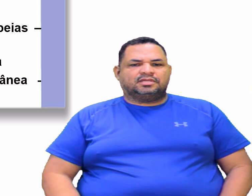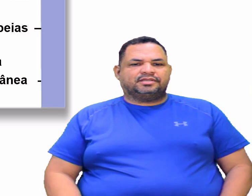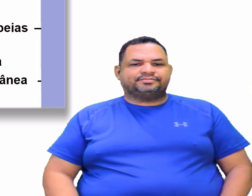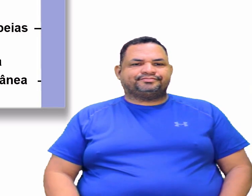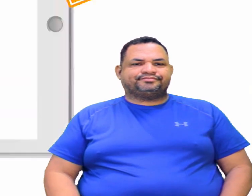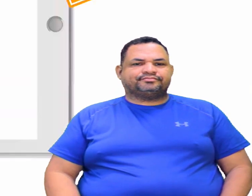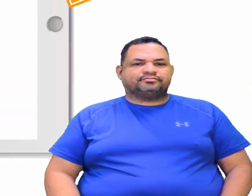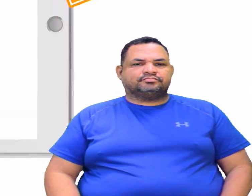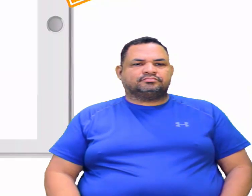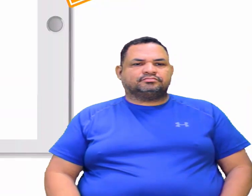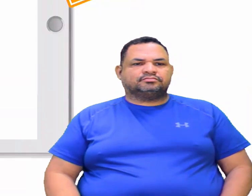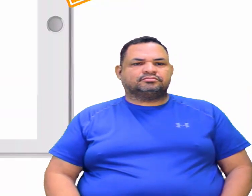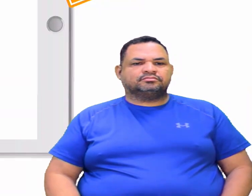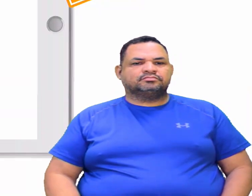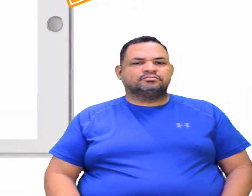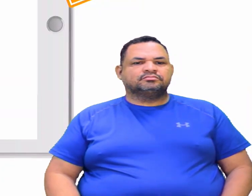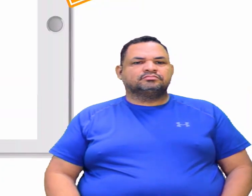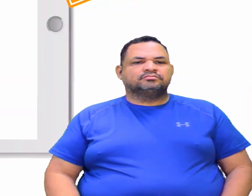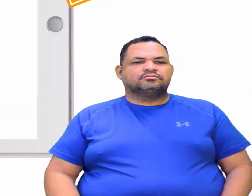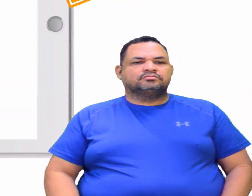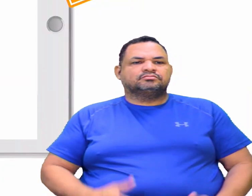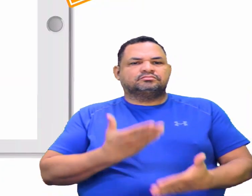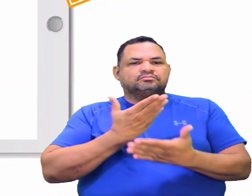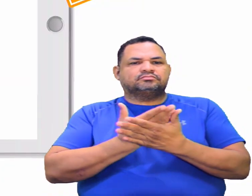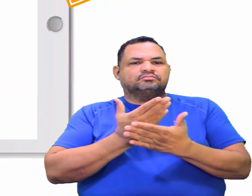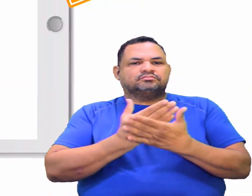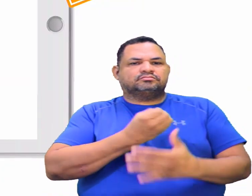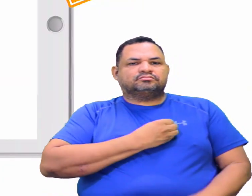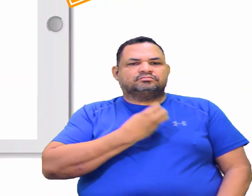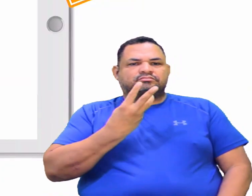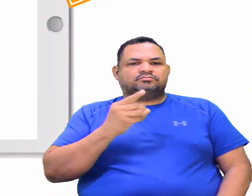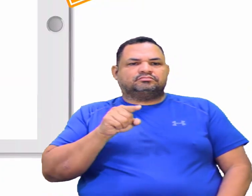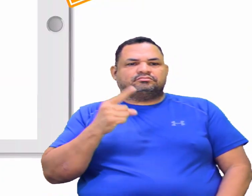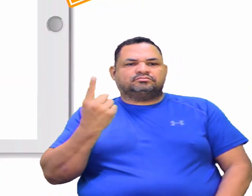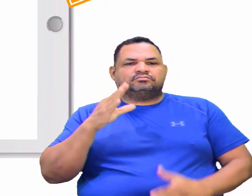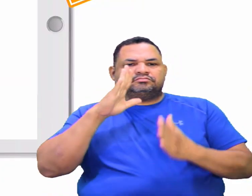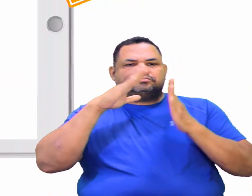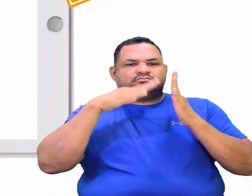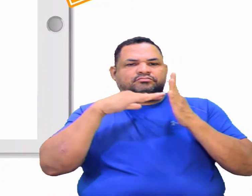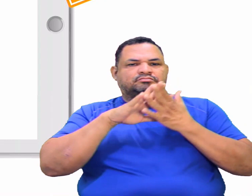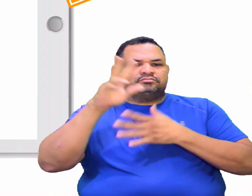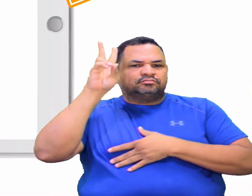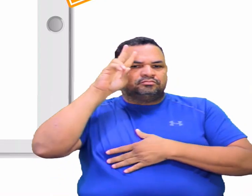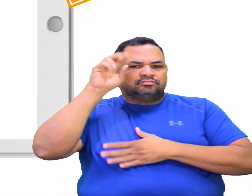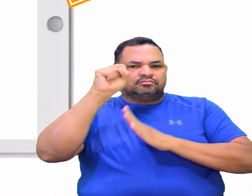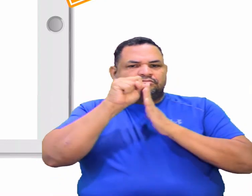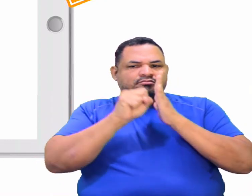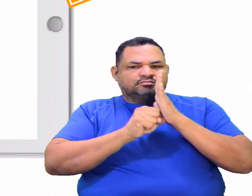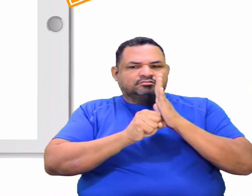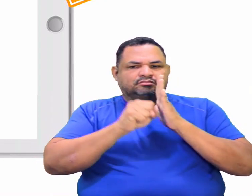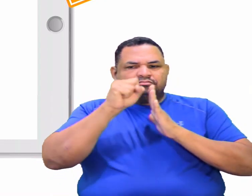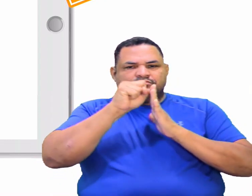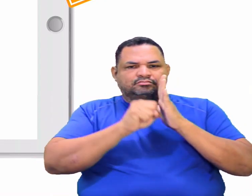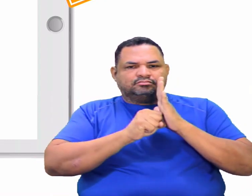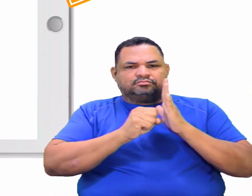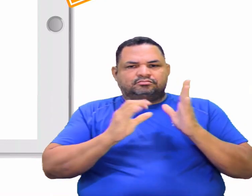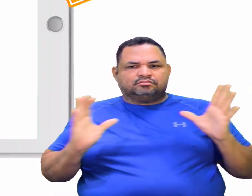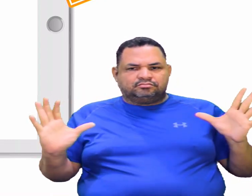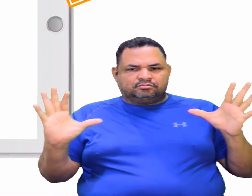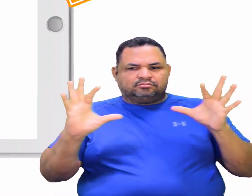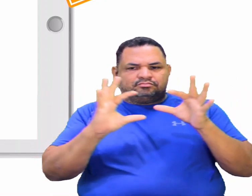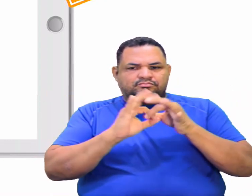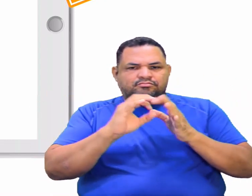porque de mais importante foi vista aí na aula 3.1 a pintura e a história se une